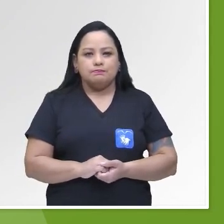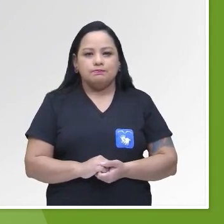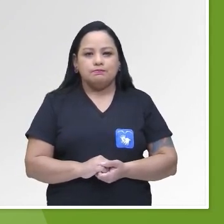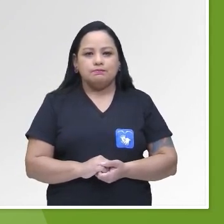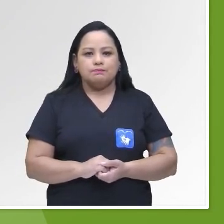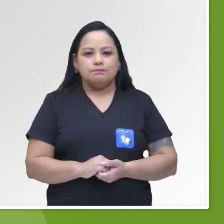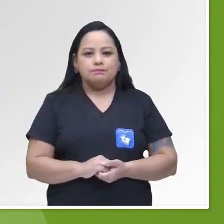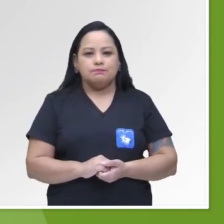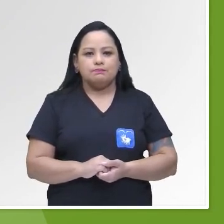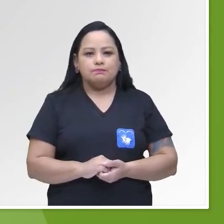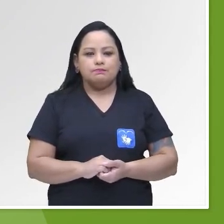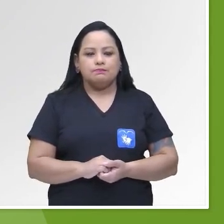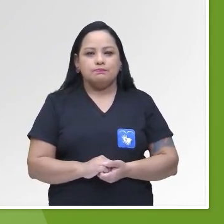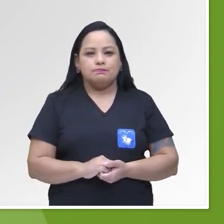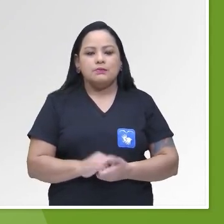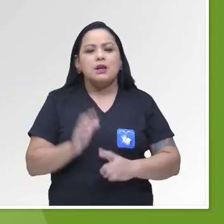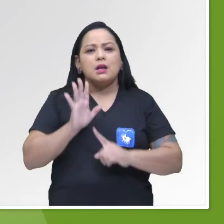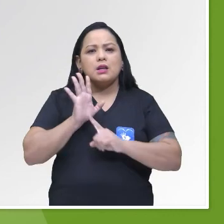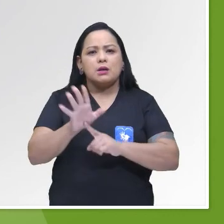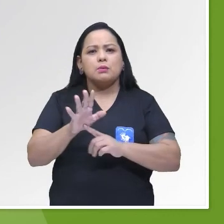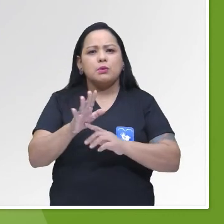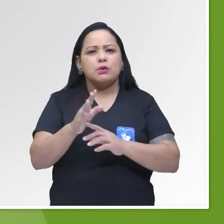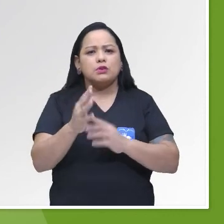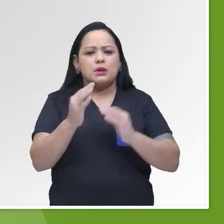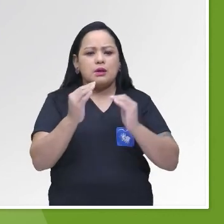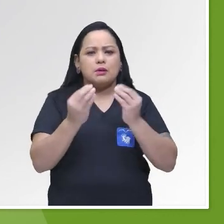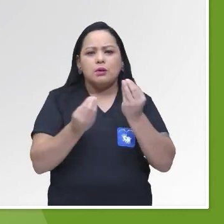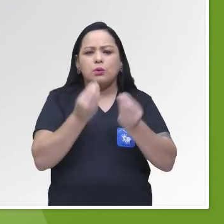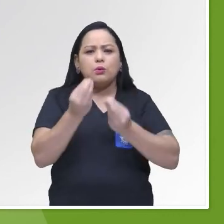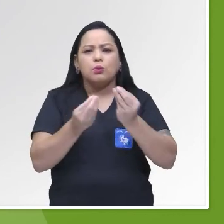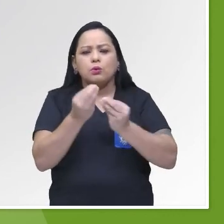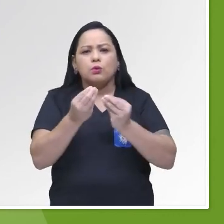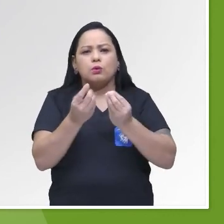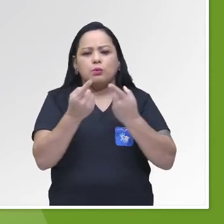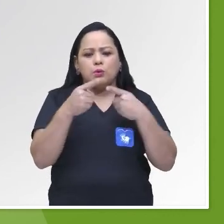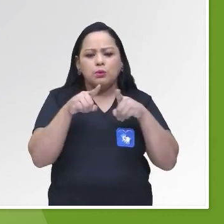Que indica a proporção estequiométrica.